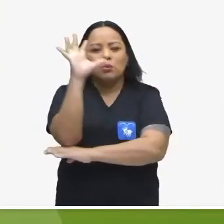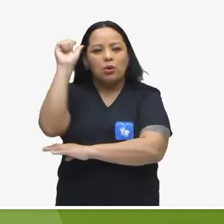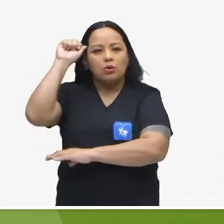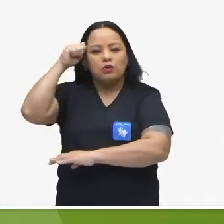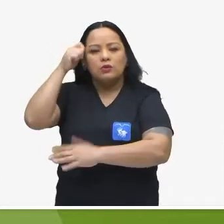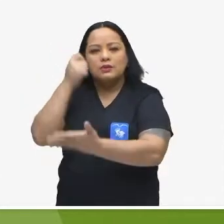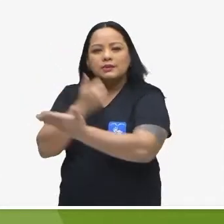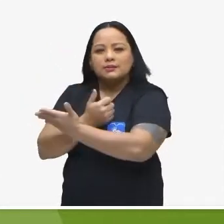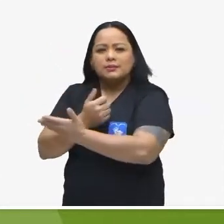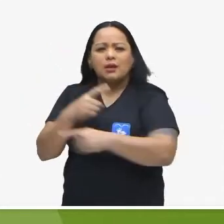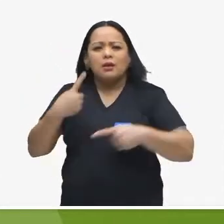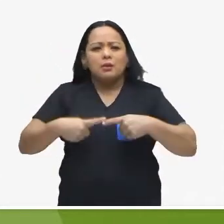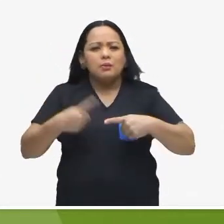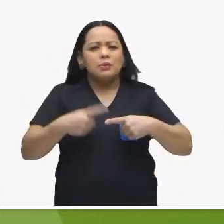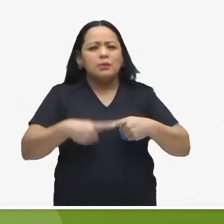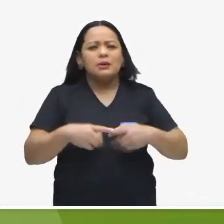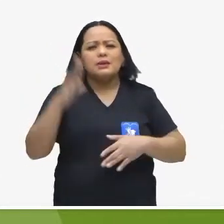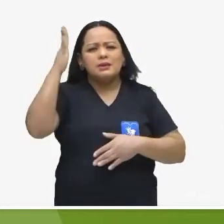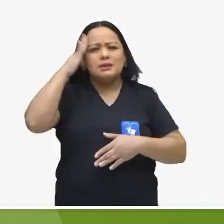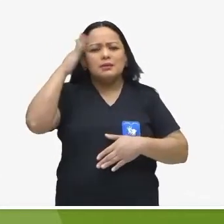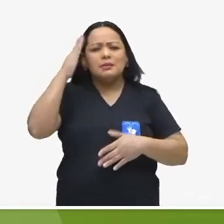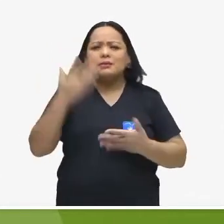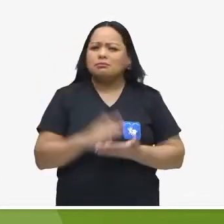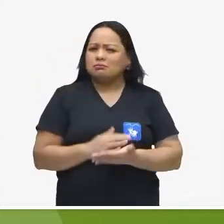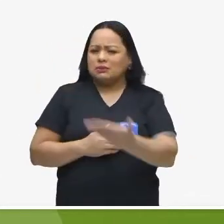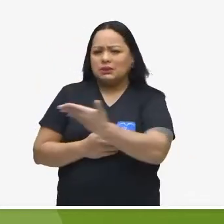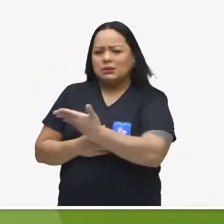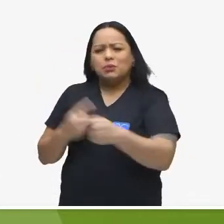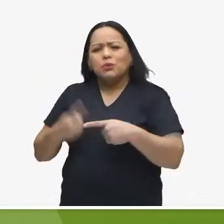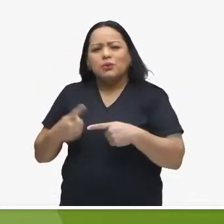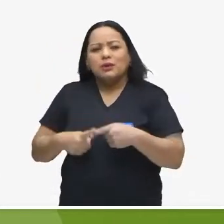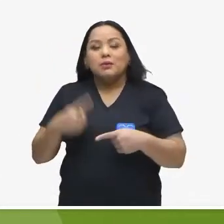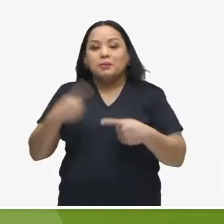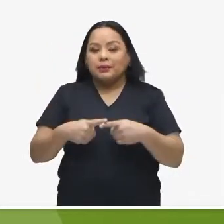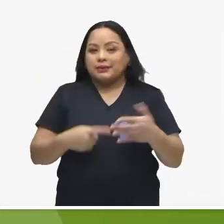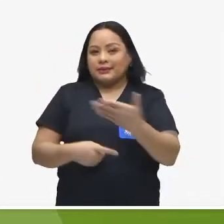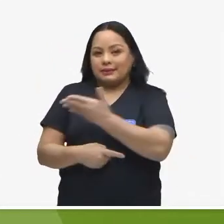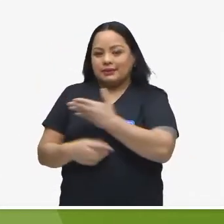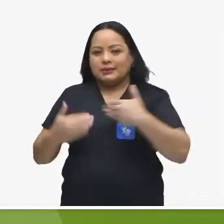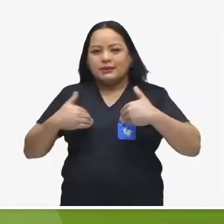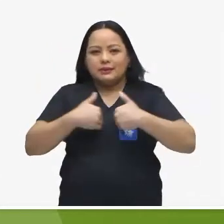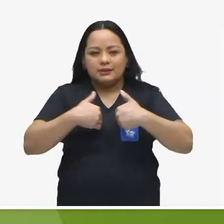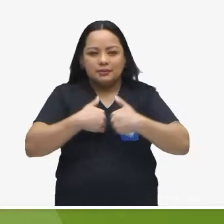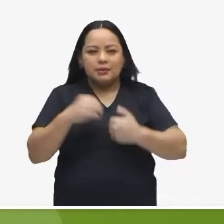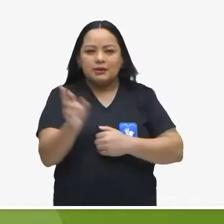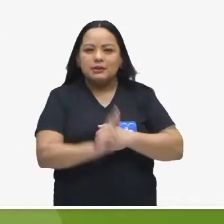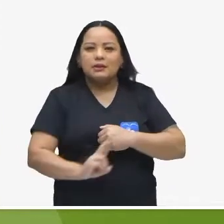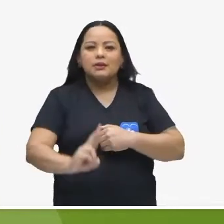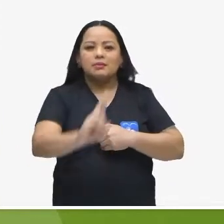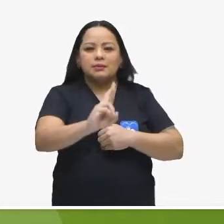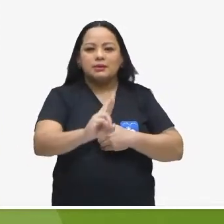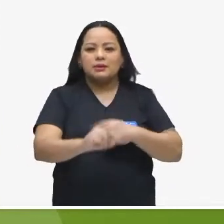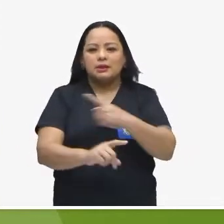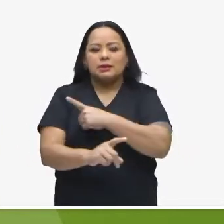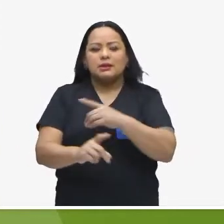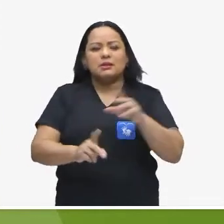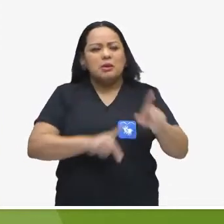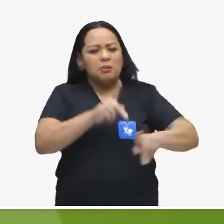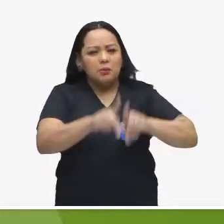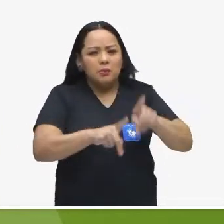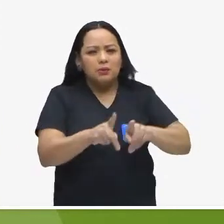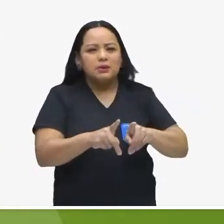né? Por que eu sei que é a savana africana? Porque esses animais que eu estou representando aqui, tanto a população